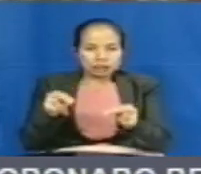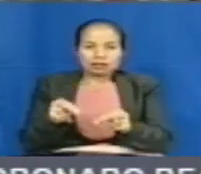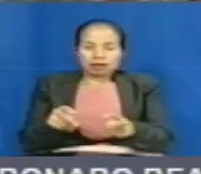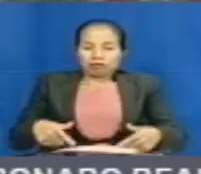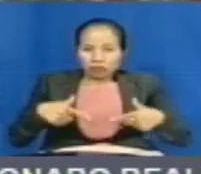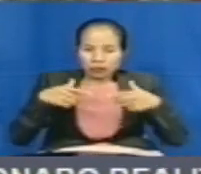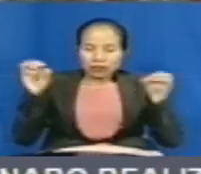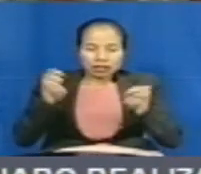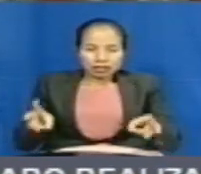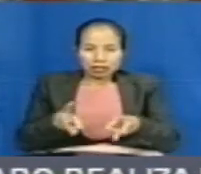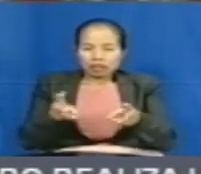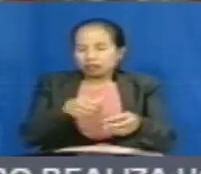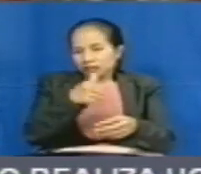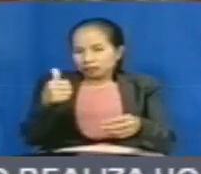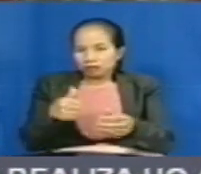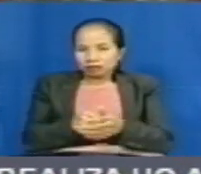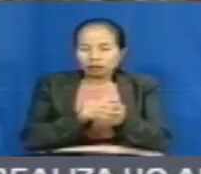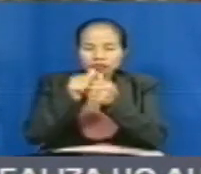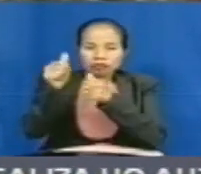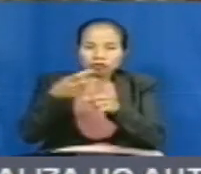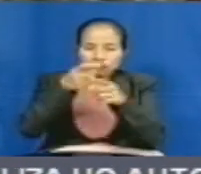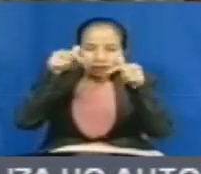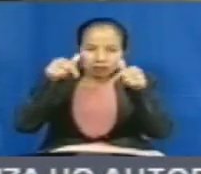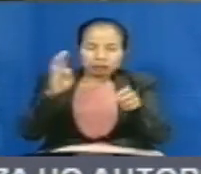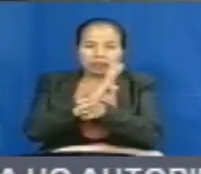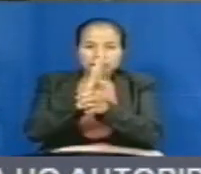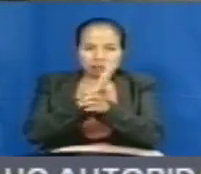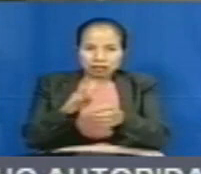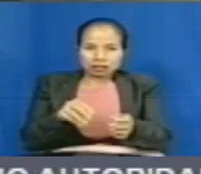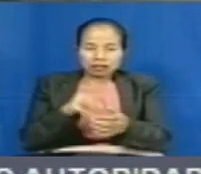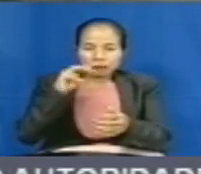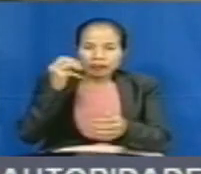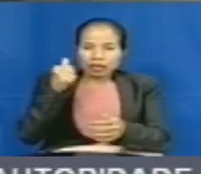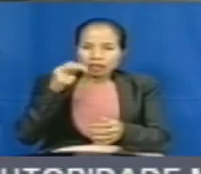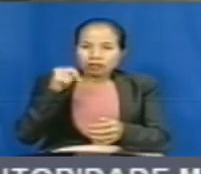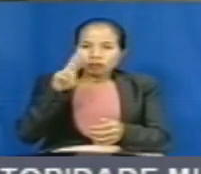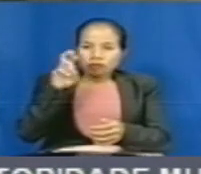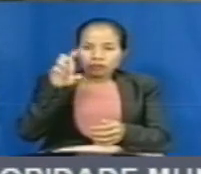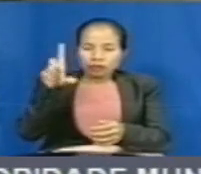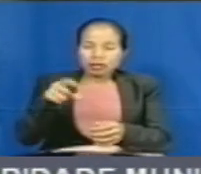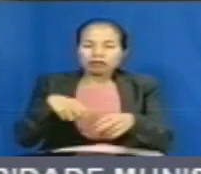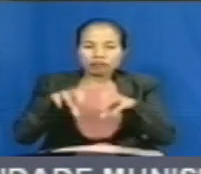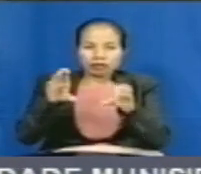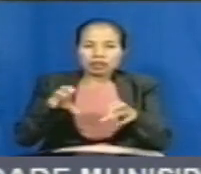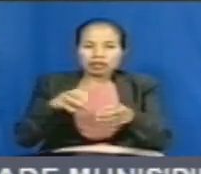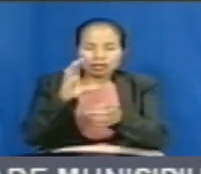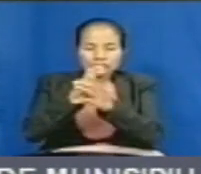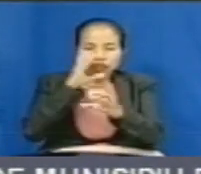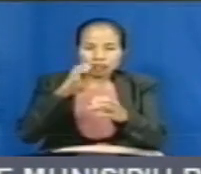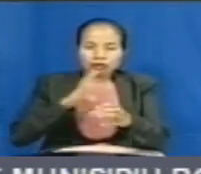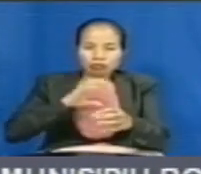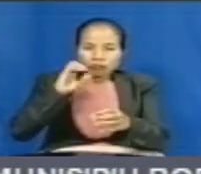Laya dalam silpite at fozi husine, halai ses husine. Manuel Belo nebe fan karete e komoro atete. Negosiante nebe